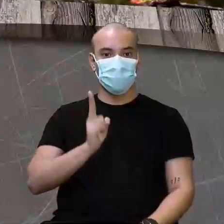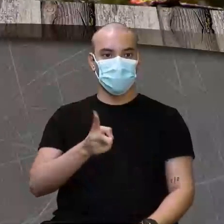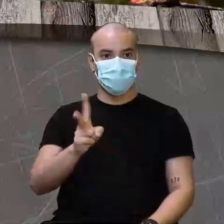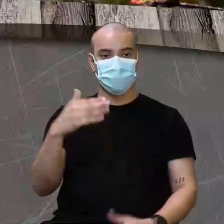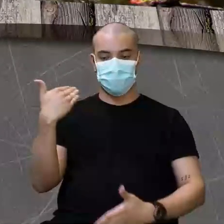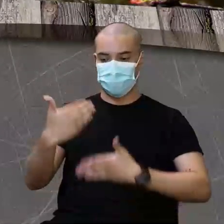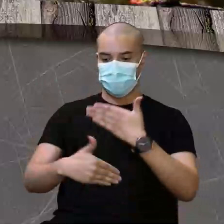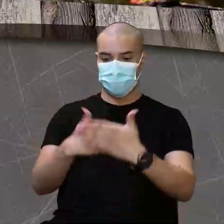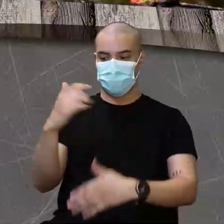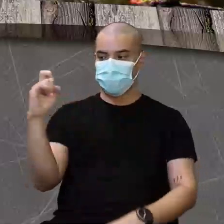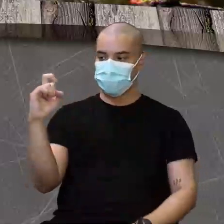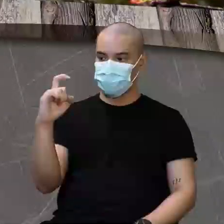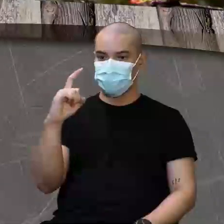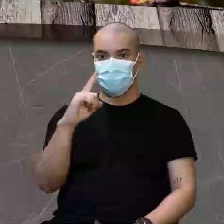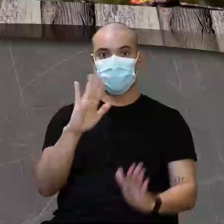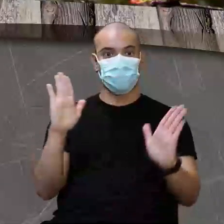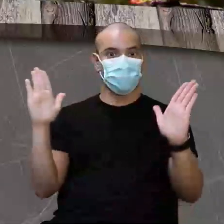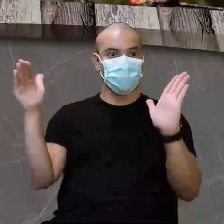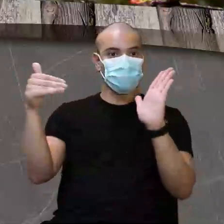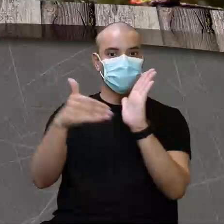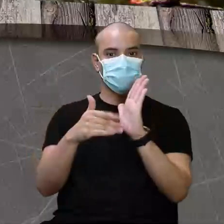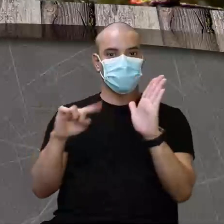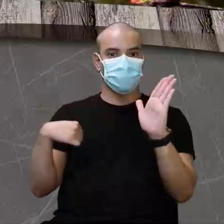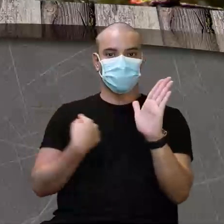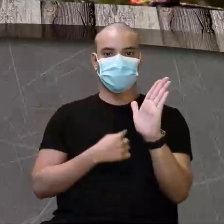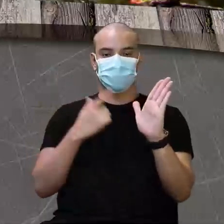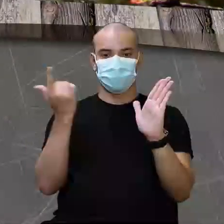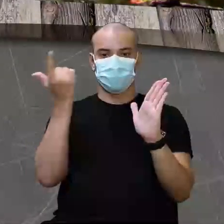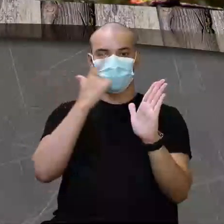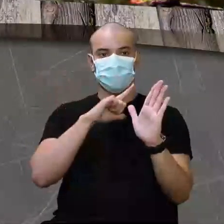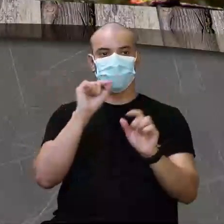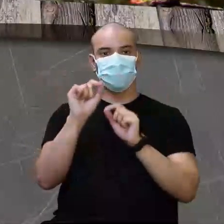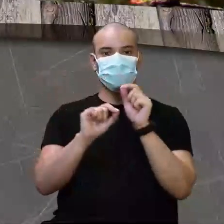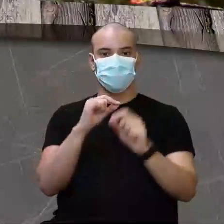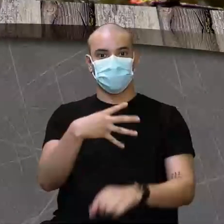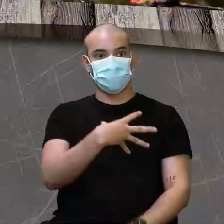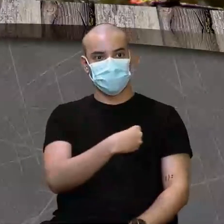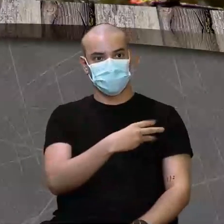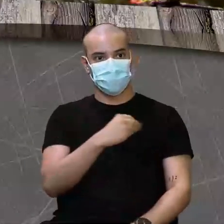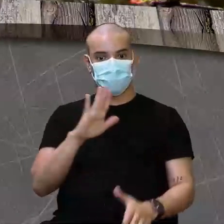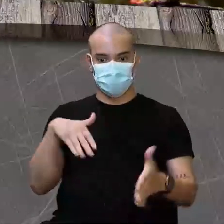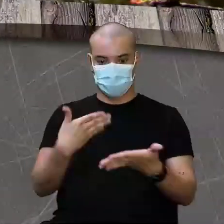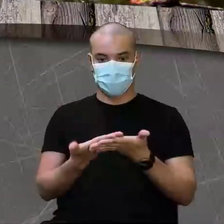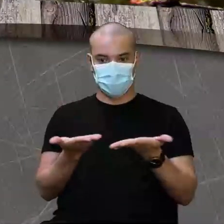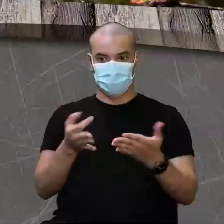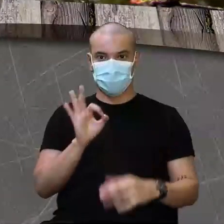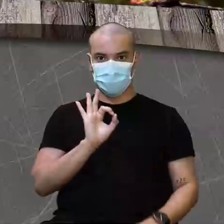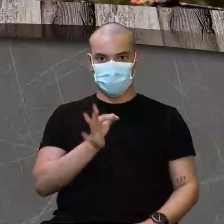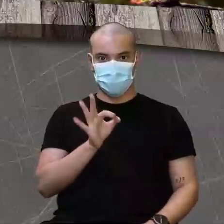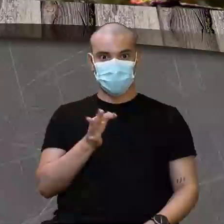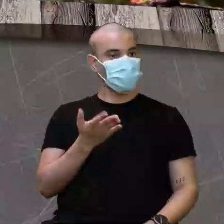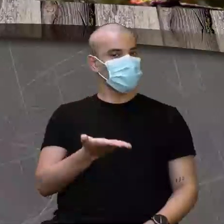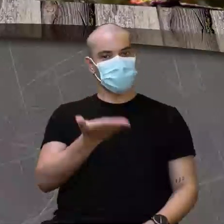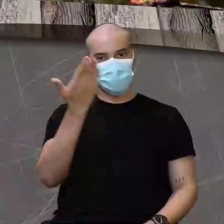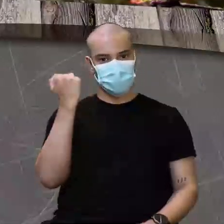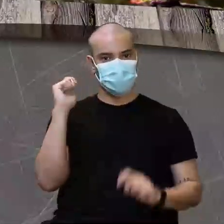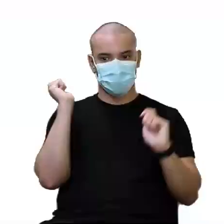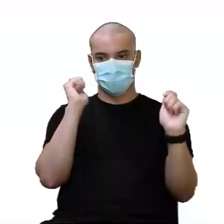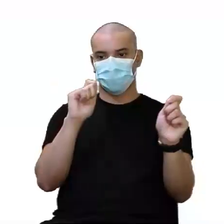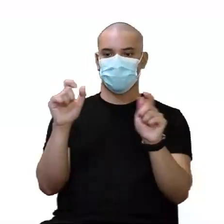continuidade ao processo evolutivo até a gente chegar nos mamíferos atuais, tá bom? Então vamos lá para